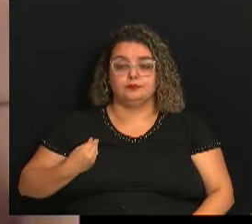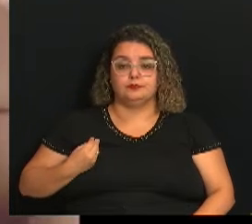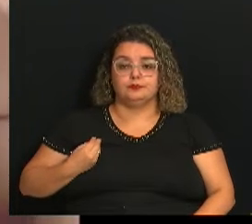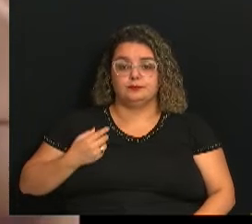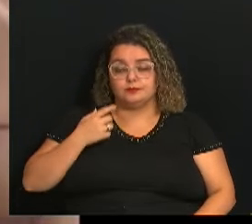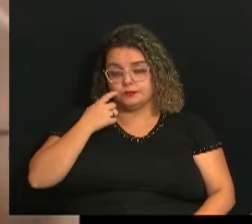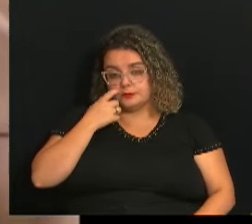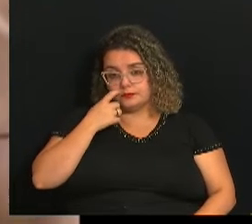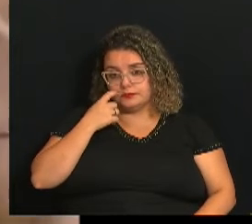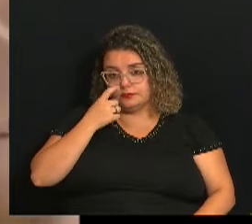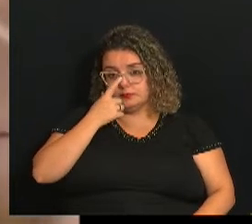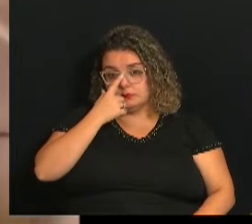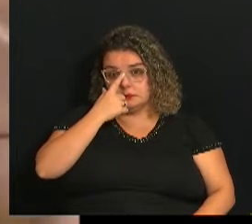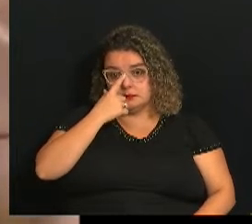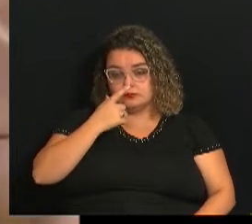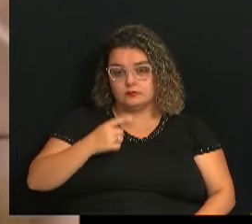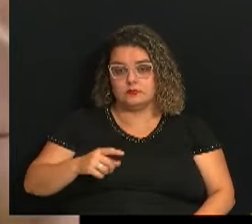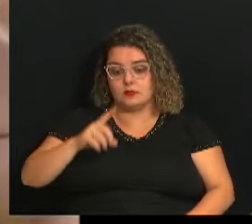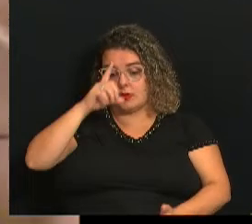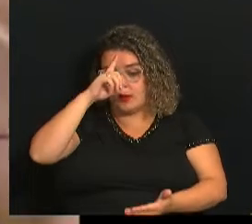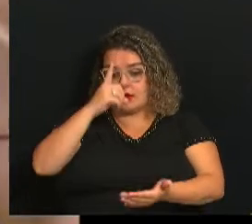completa